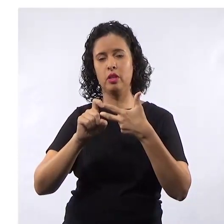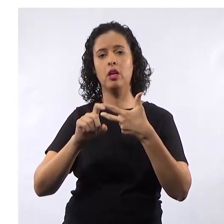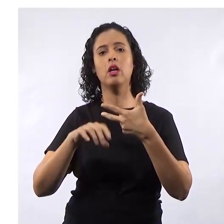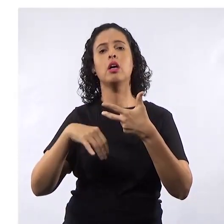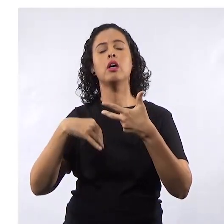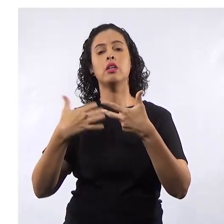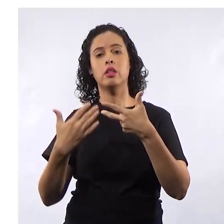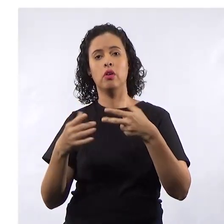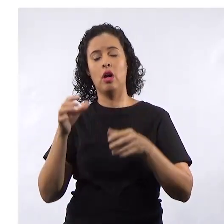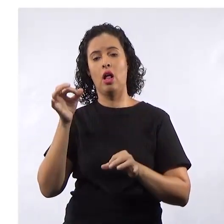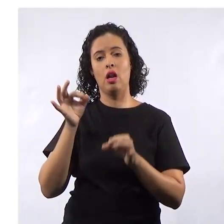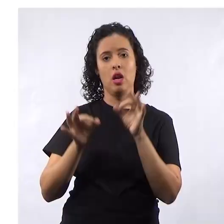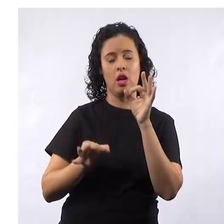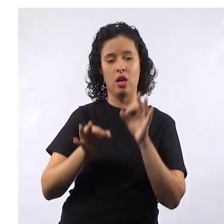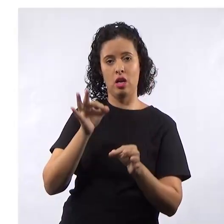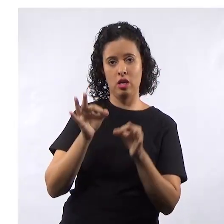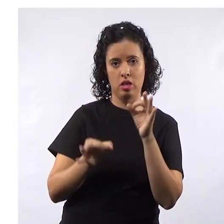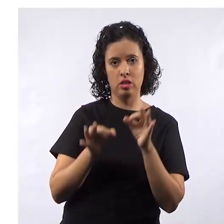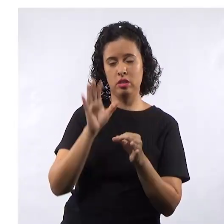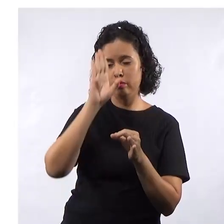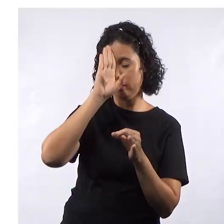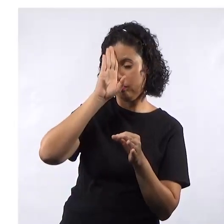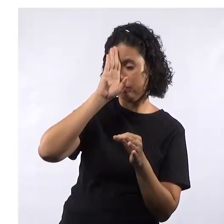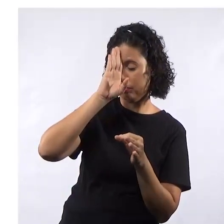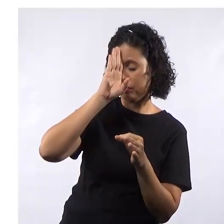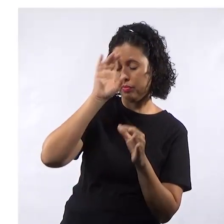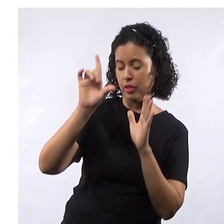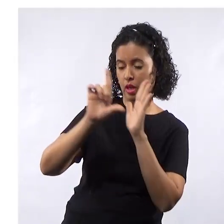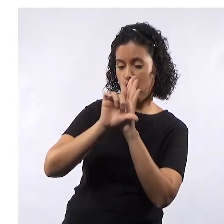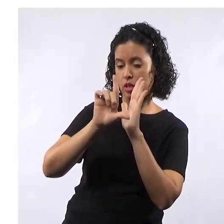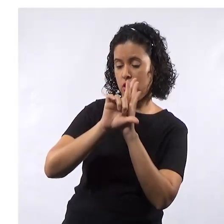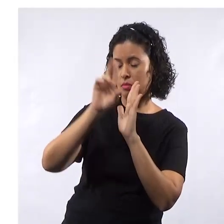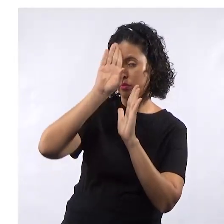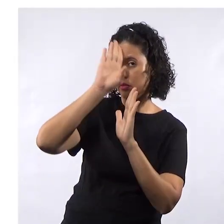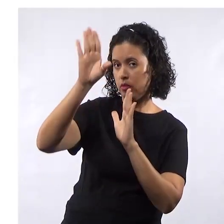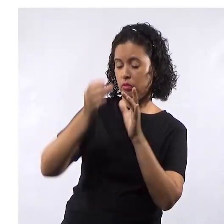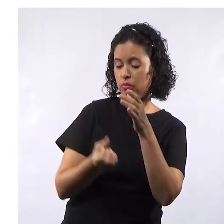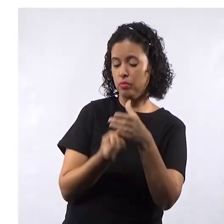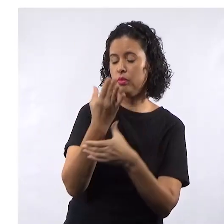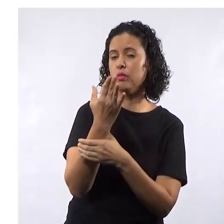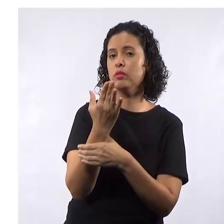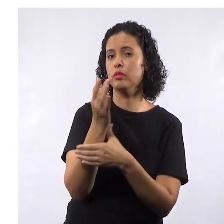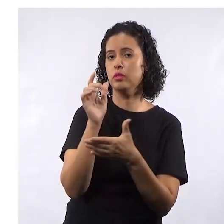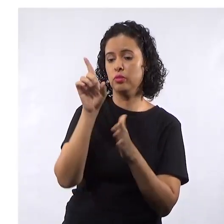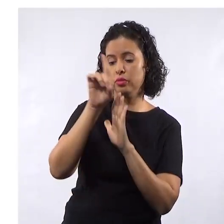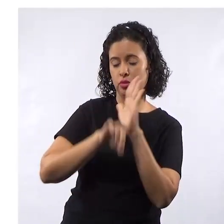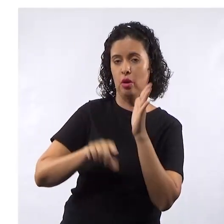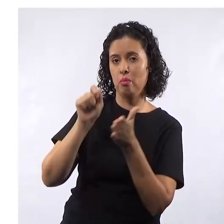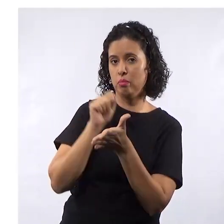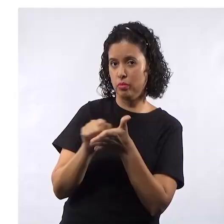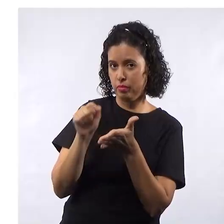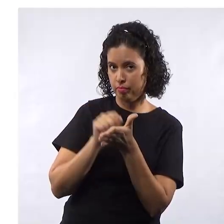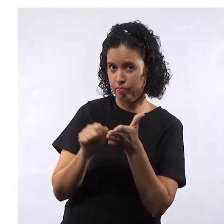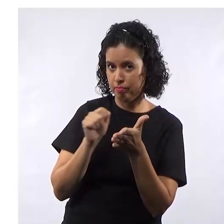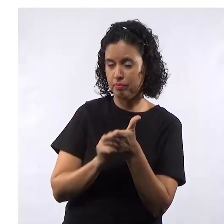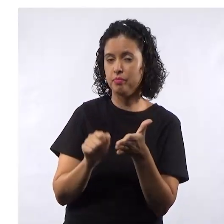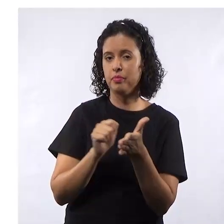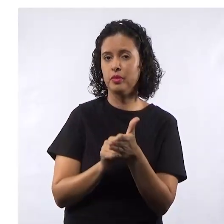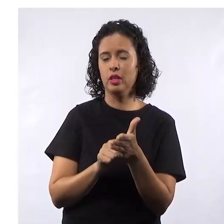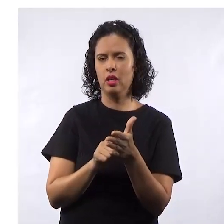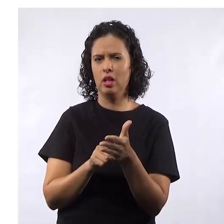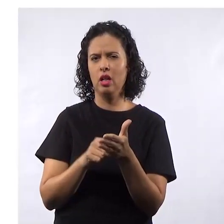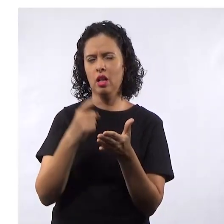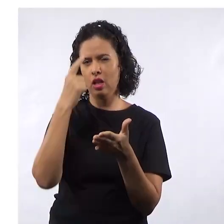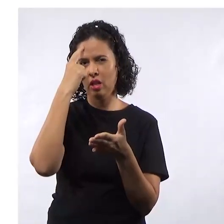A lei, no caso aqui, ela é a principal fonte do direito, ou seja, o direito positivado, que é o direito escrito. Lembrando que, quando eu falo em